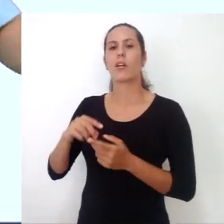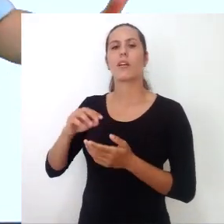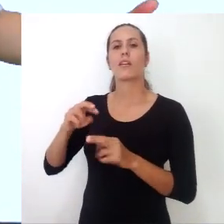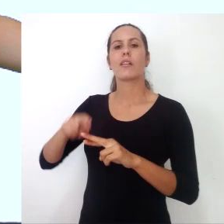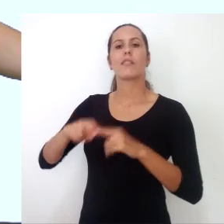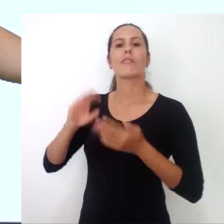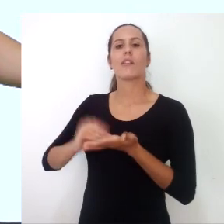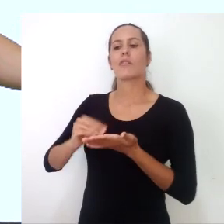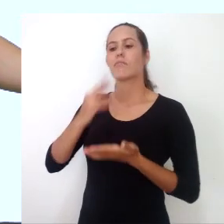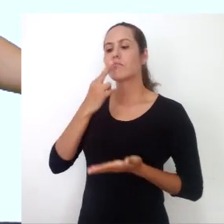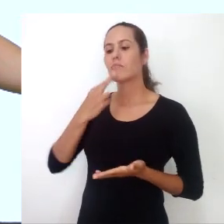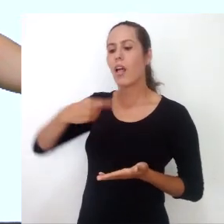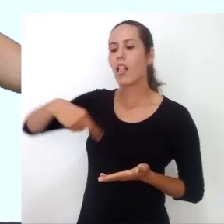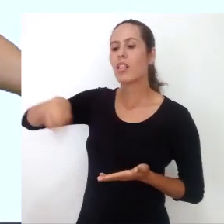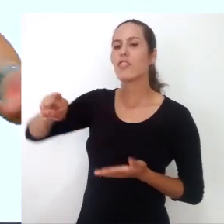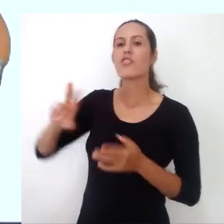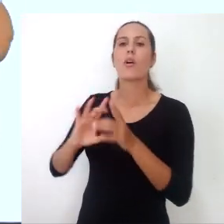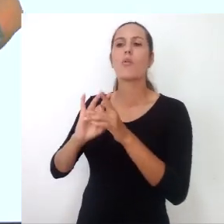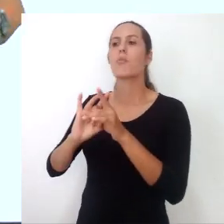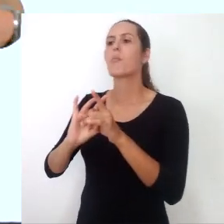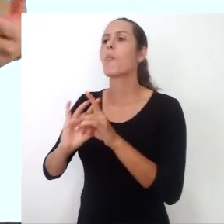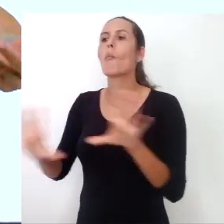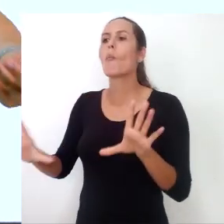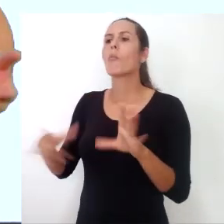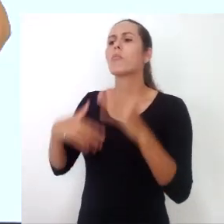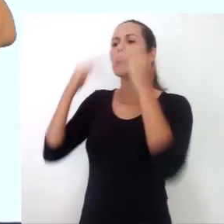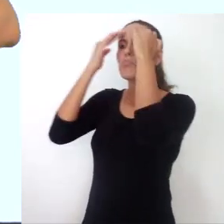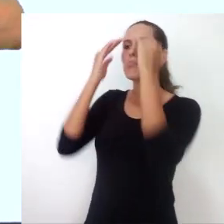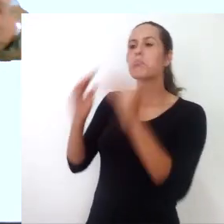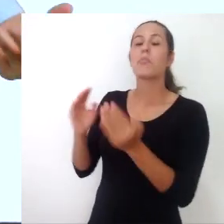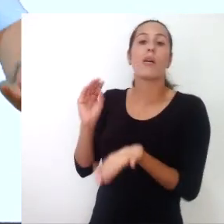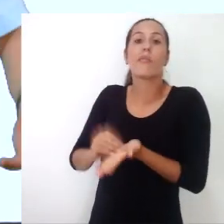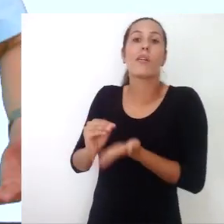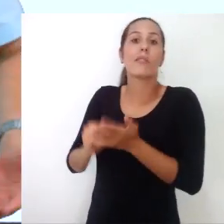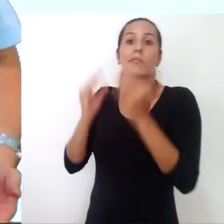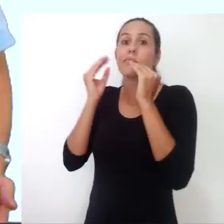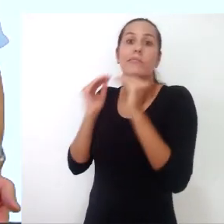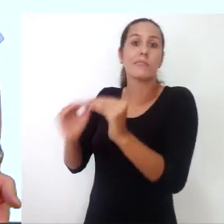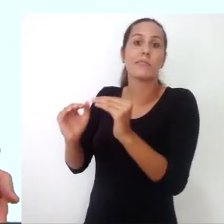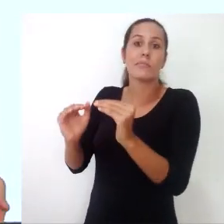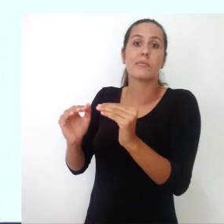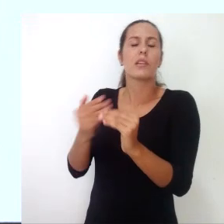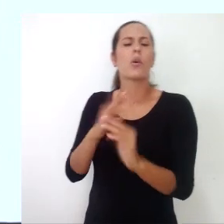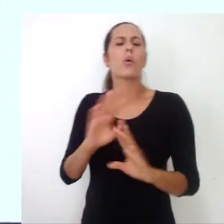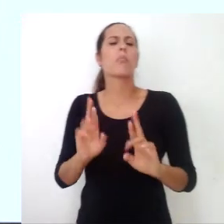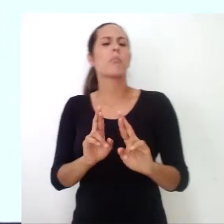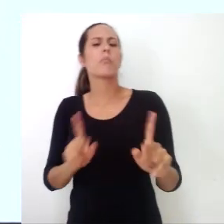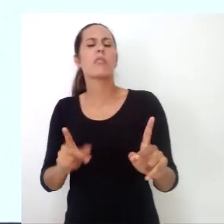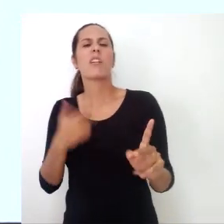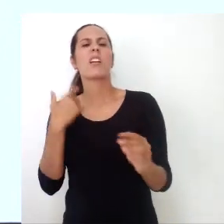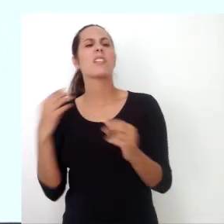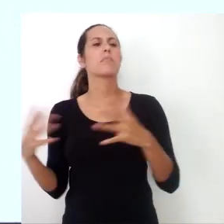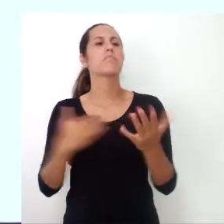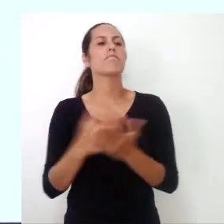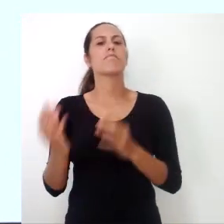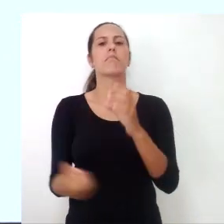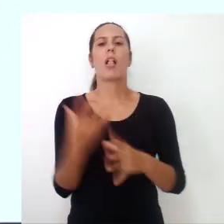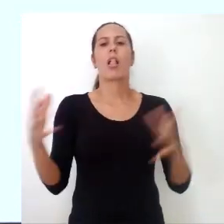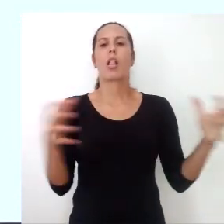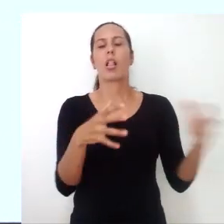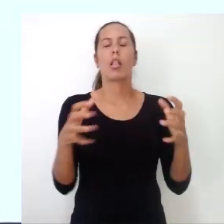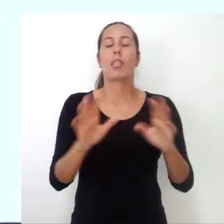que sofrem a perseguição por professarem uma fé diferente. Mas é bom